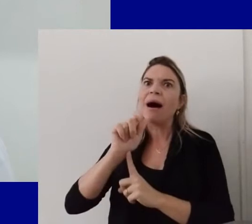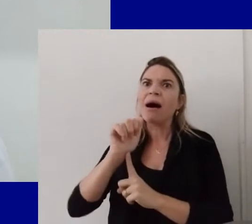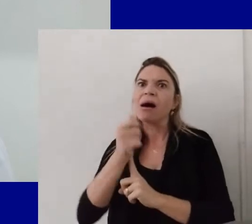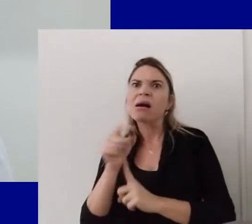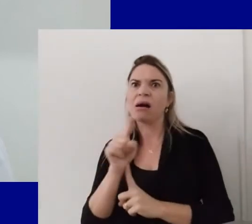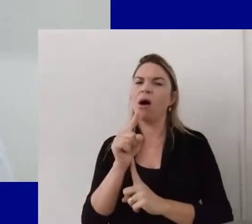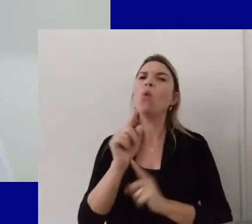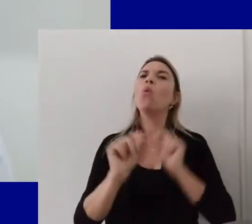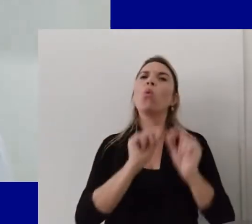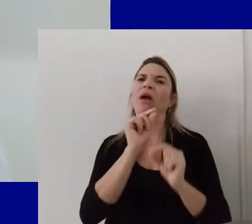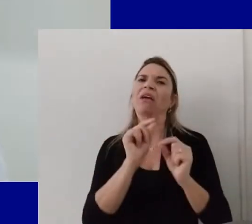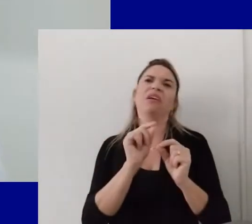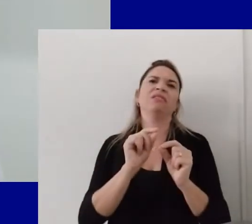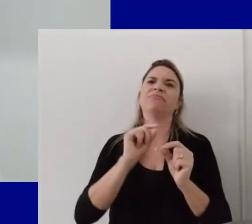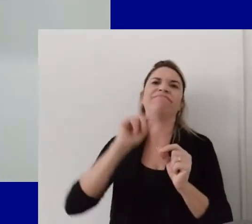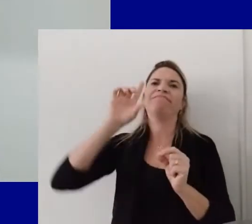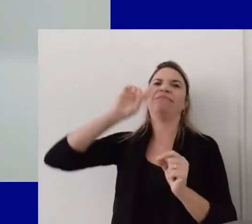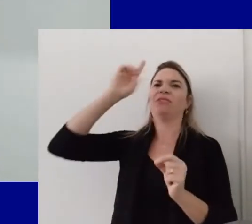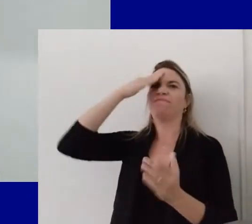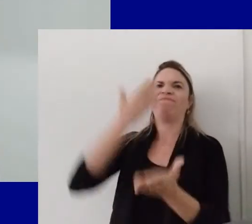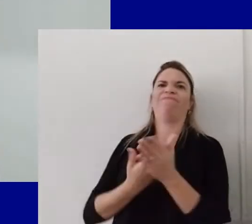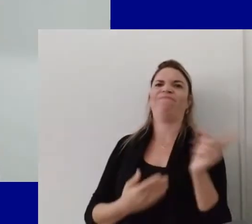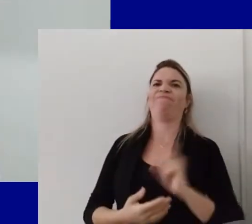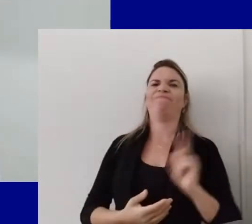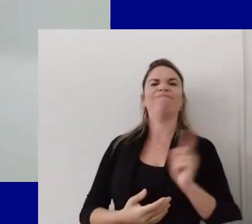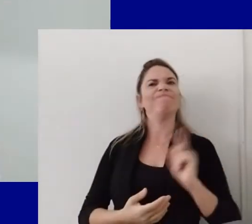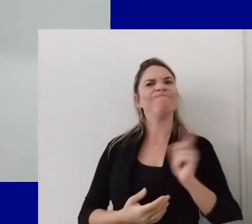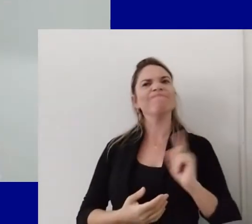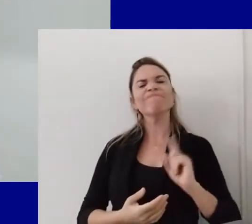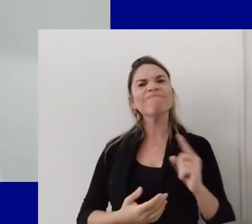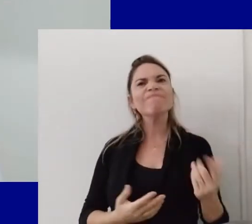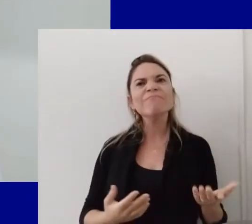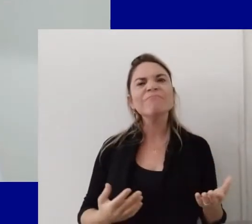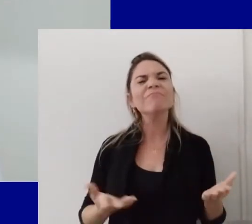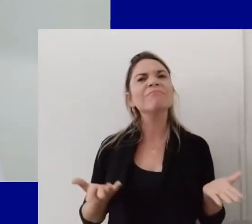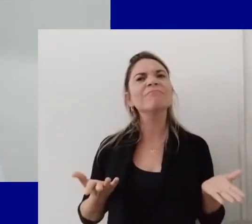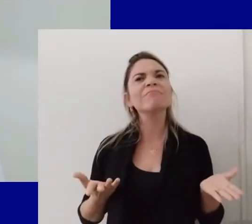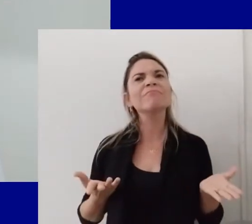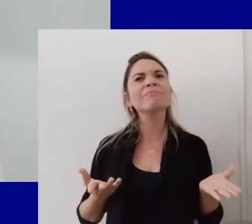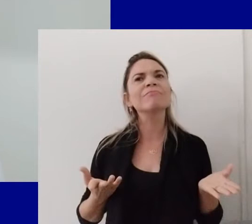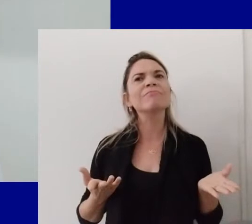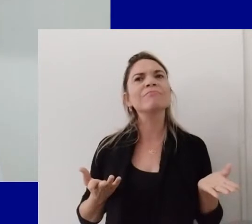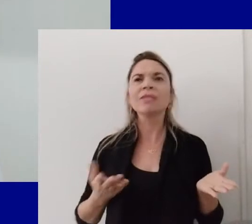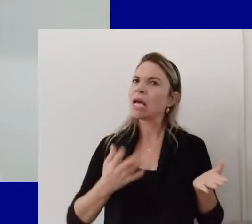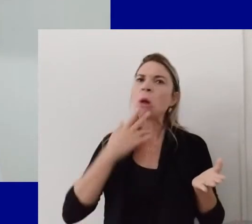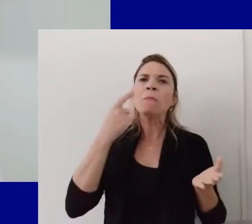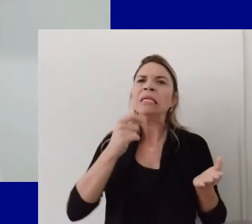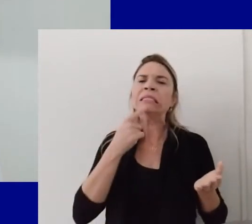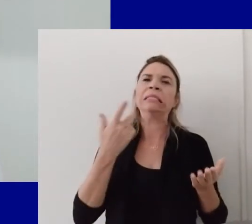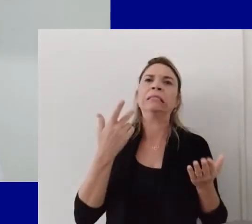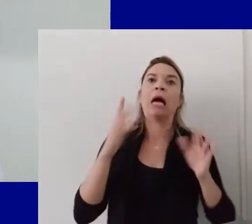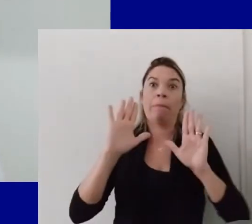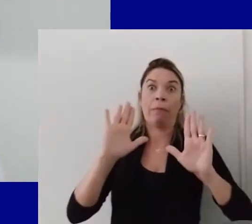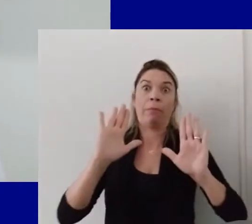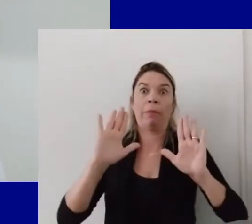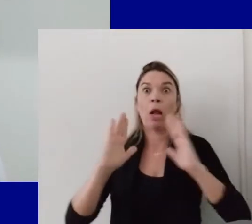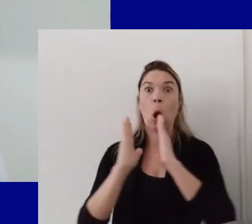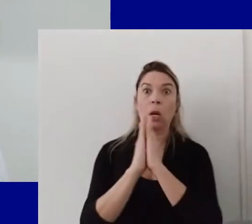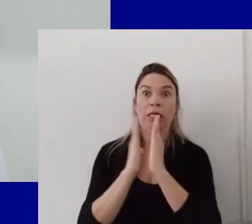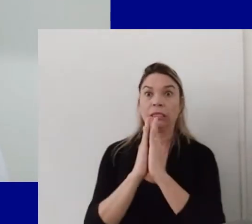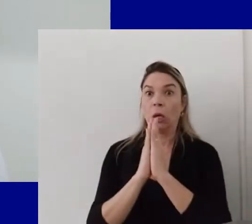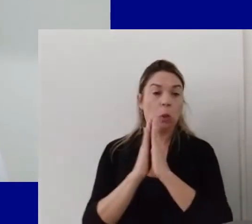Pai. Então não precisamos usar de vãs repetições, não precisamos usar de rituais.